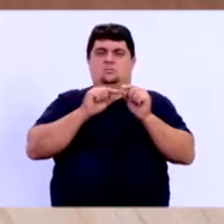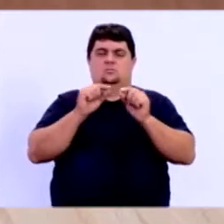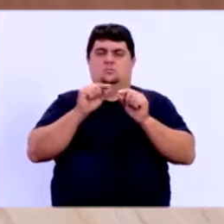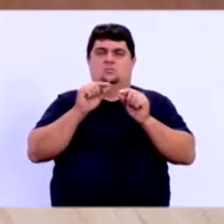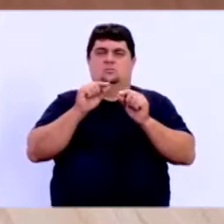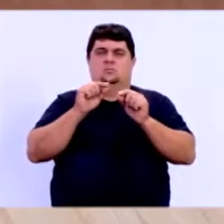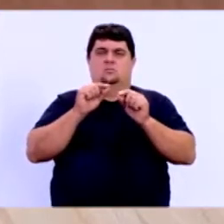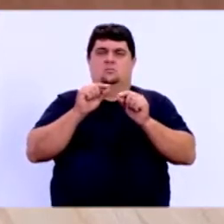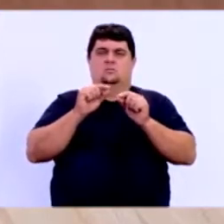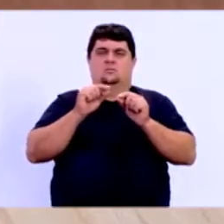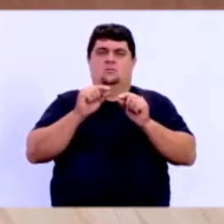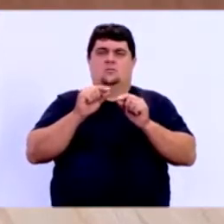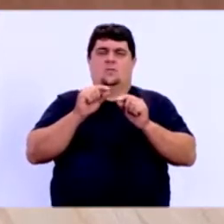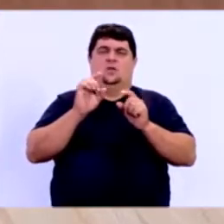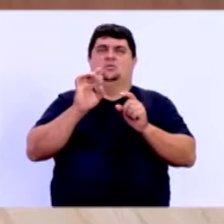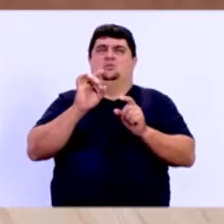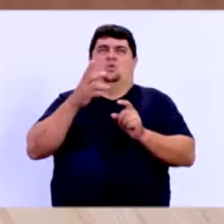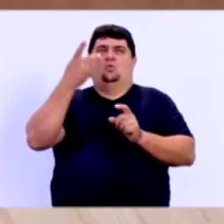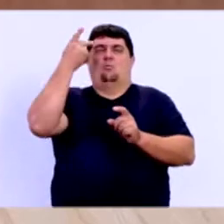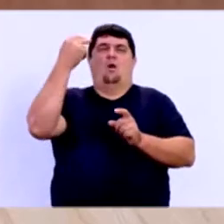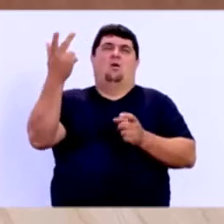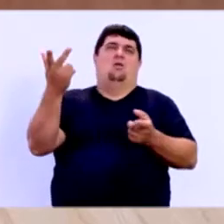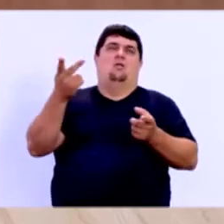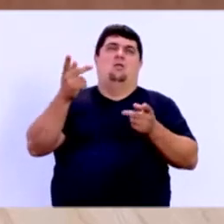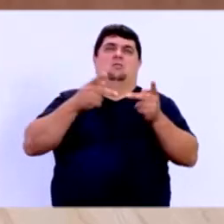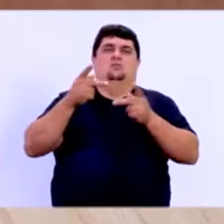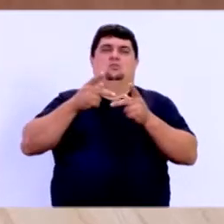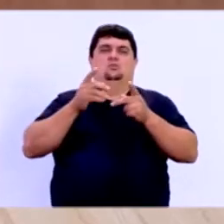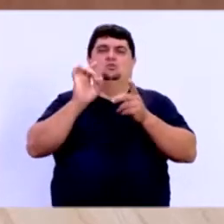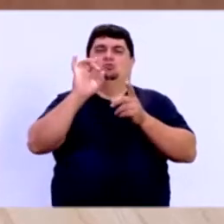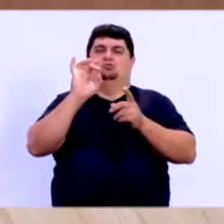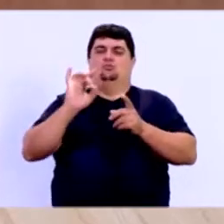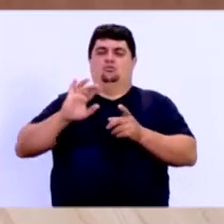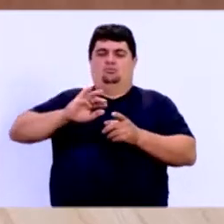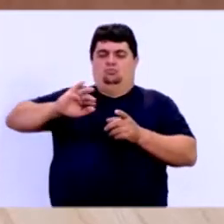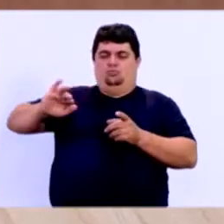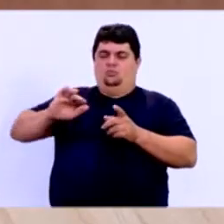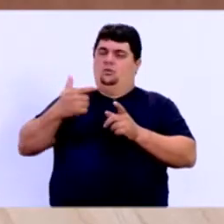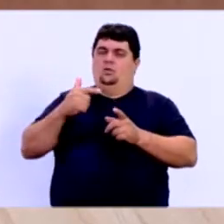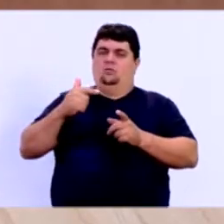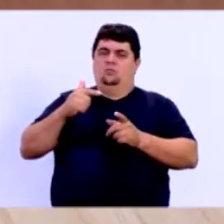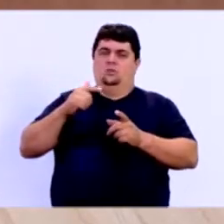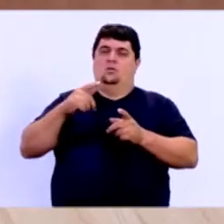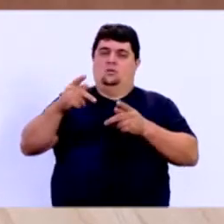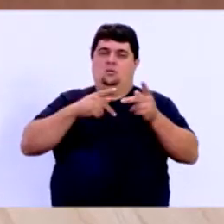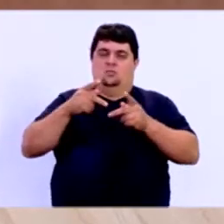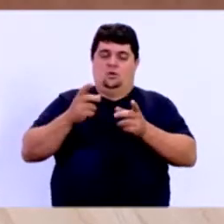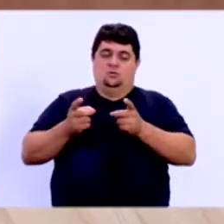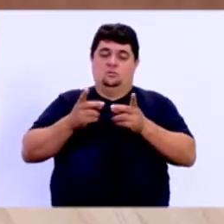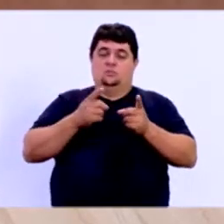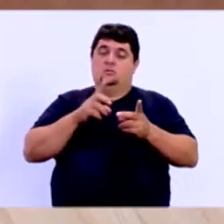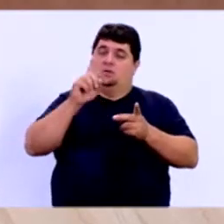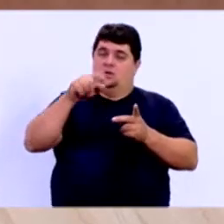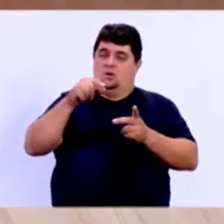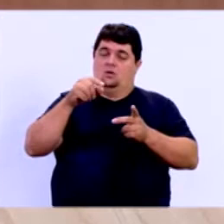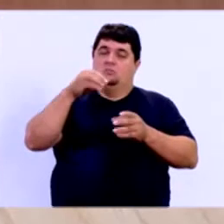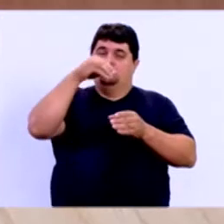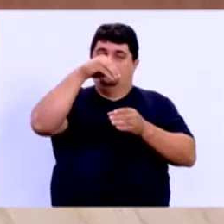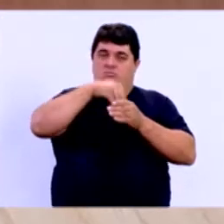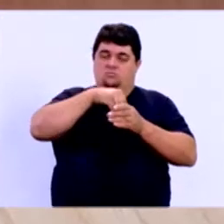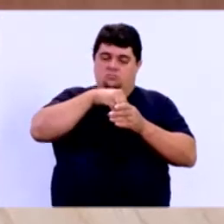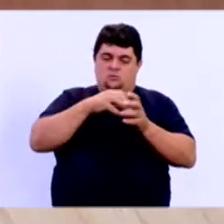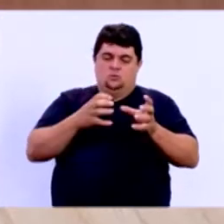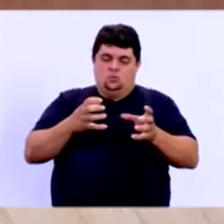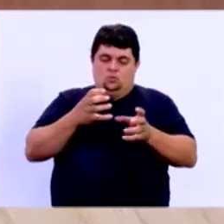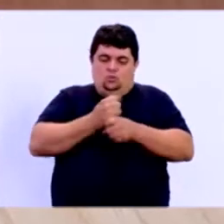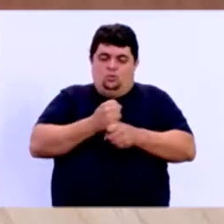planejamento, ele não é um planejamento isolado dentro da organização. Na verdade, o planejamento de venda, ele deve